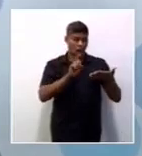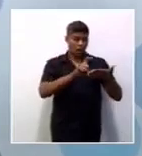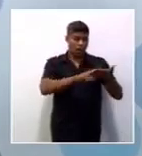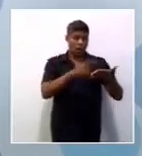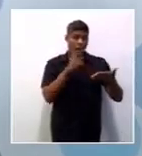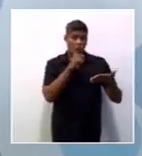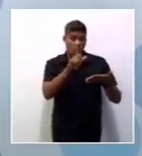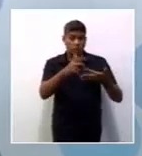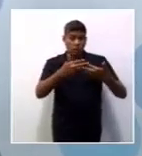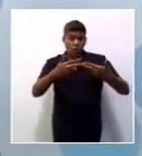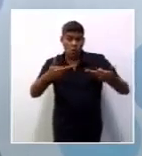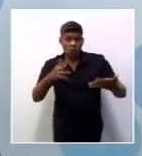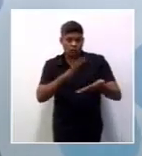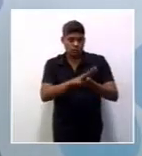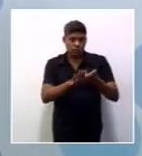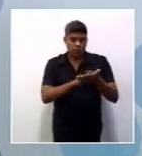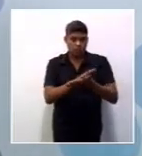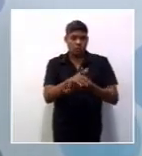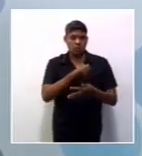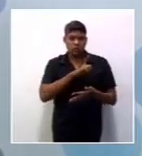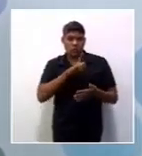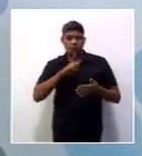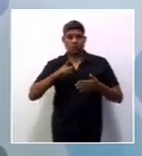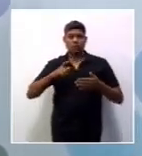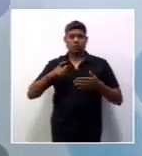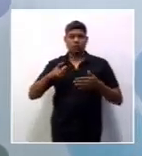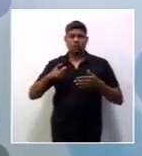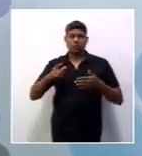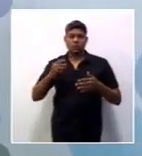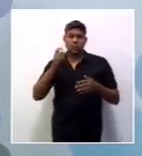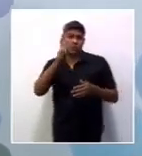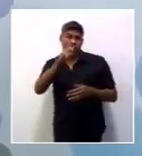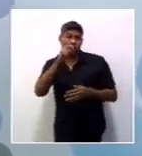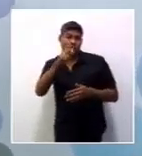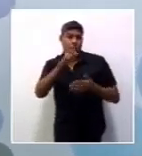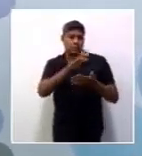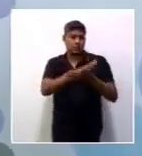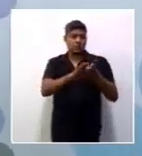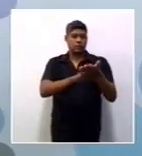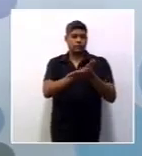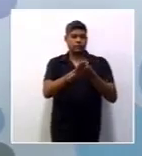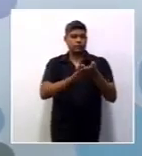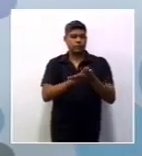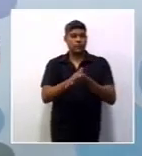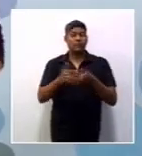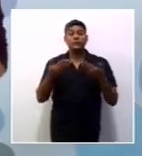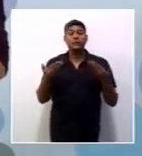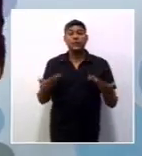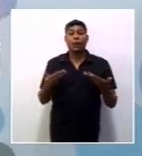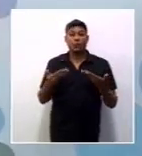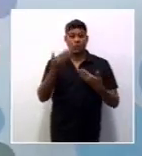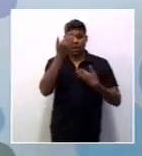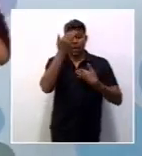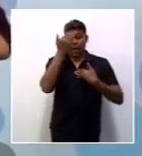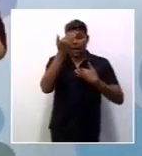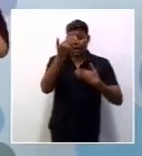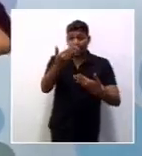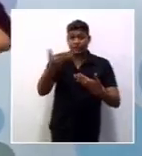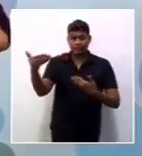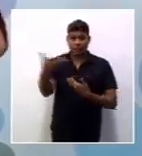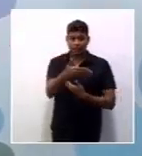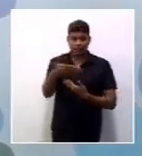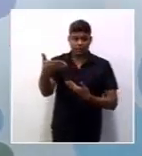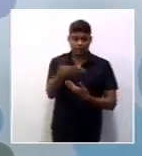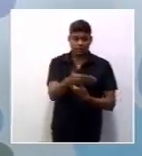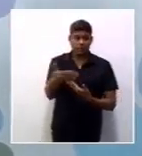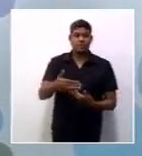ganha alguma coisa. Existe todo um processo por trás, que às vezes não é do seu interesse, tá? Então, assim, eu agradeço muito da participação de vocês, eu